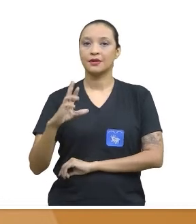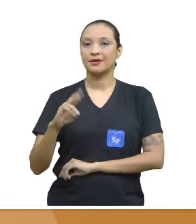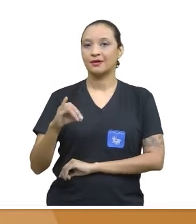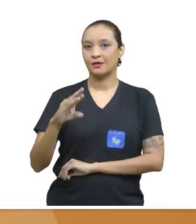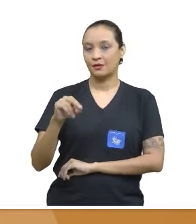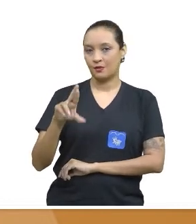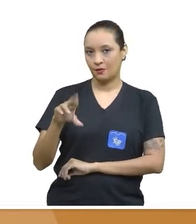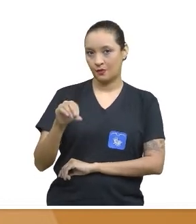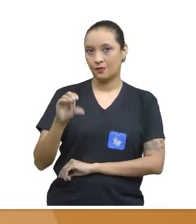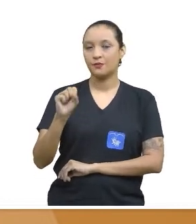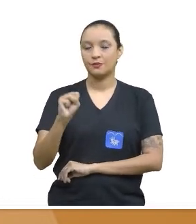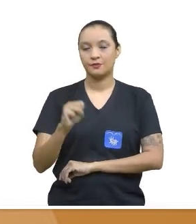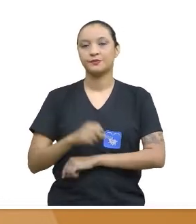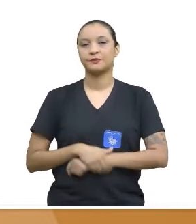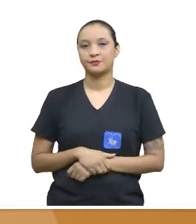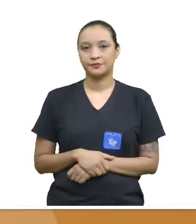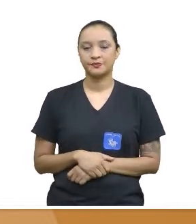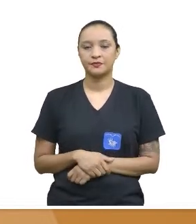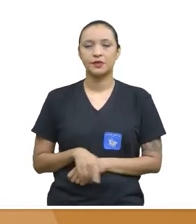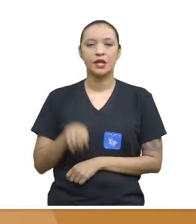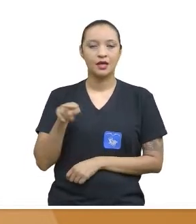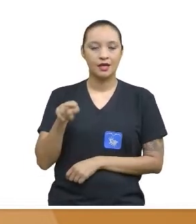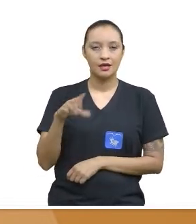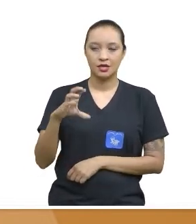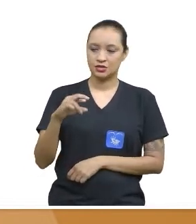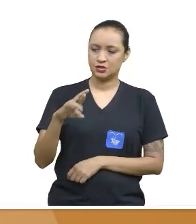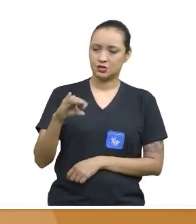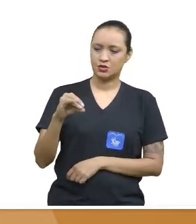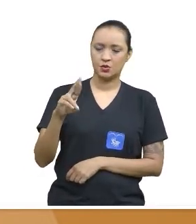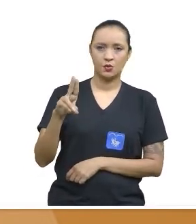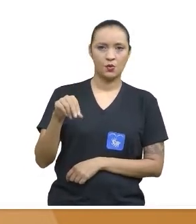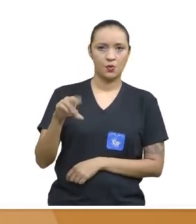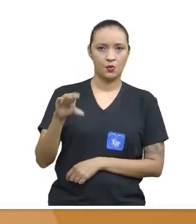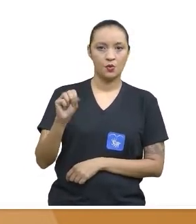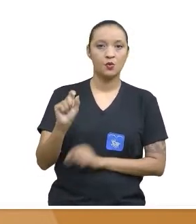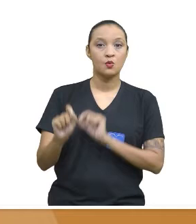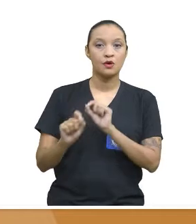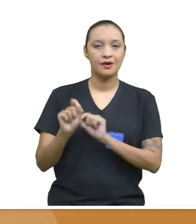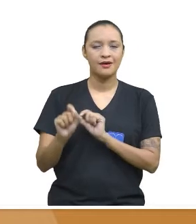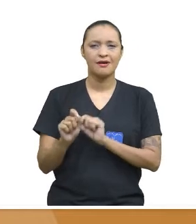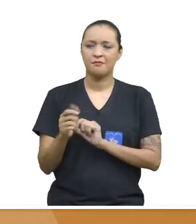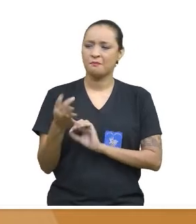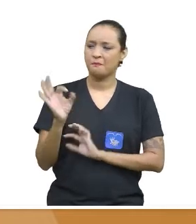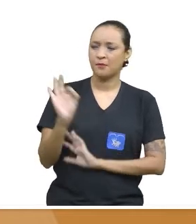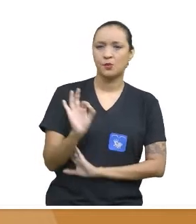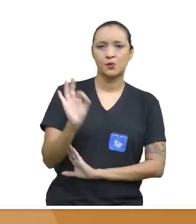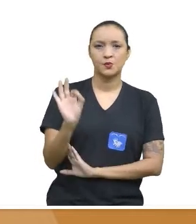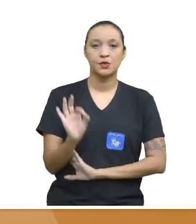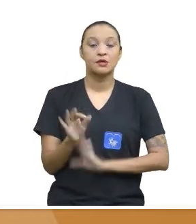crioulos. Esses crioulos, se falarmos em termos de porcentagem, eles vão ter ali